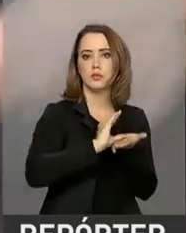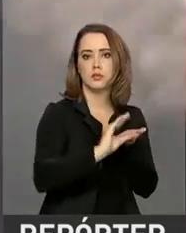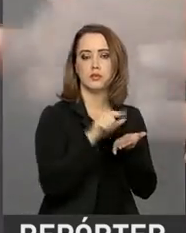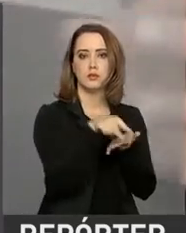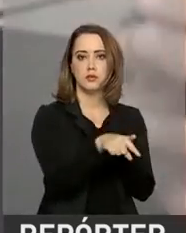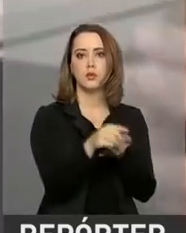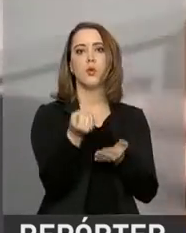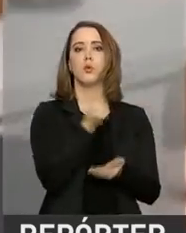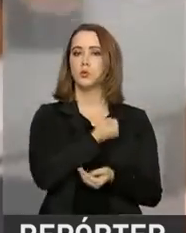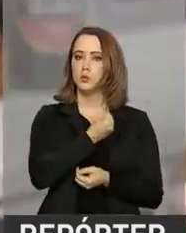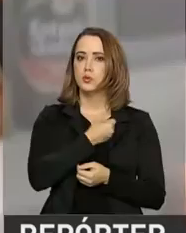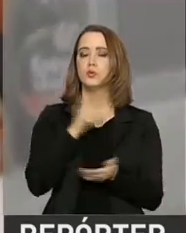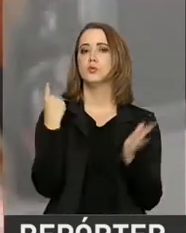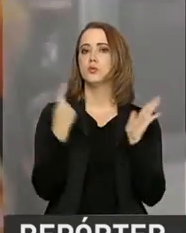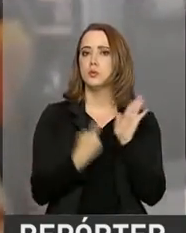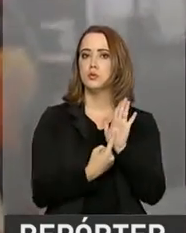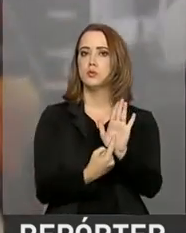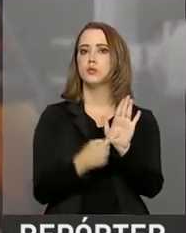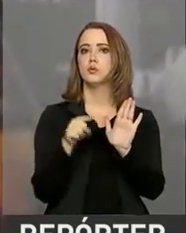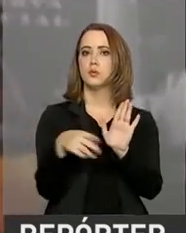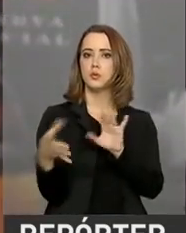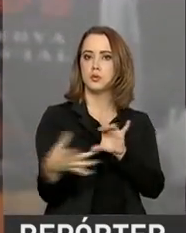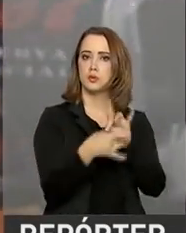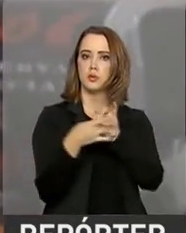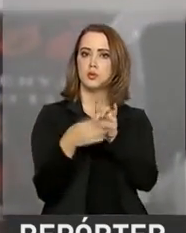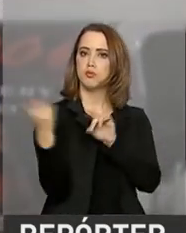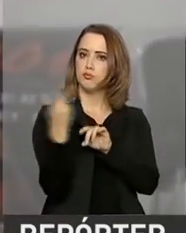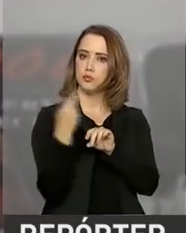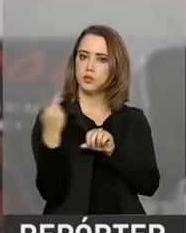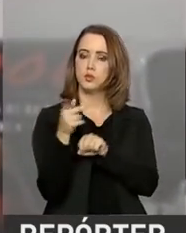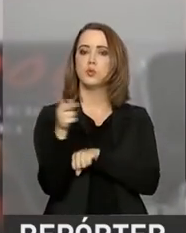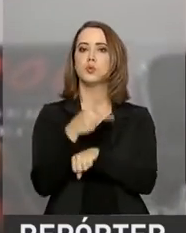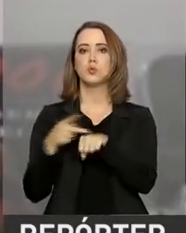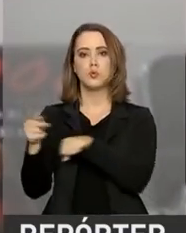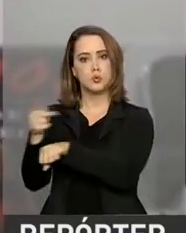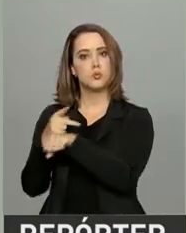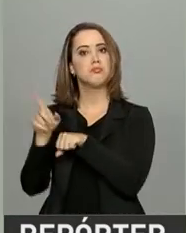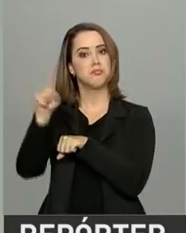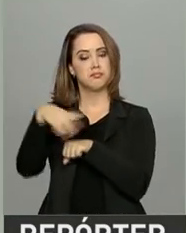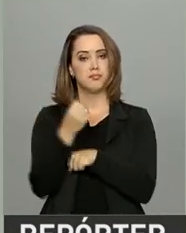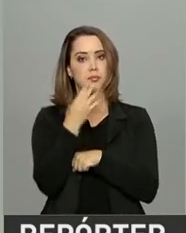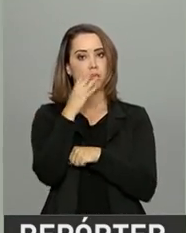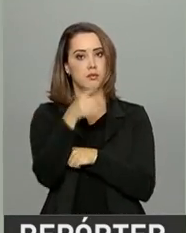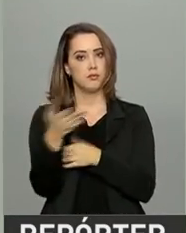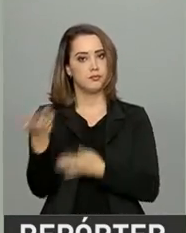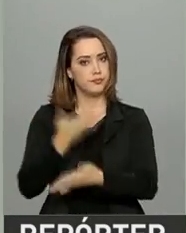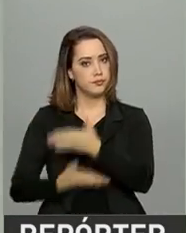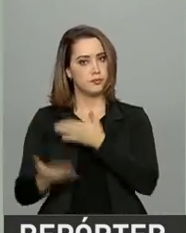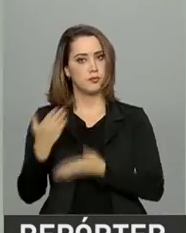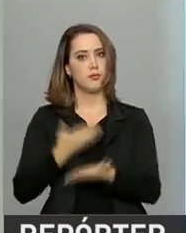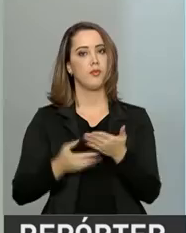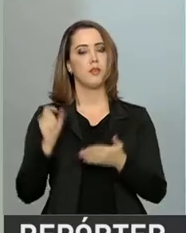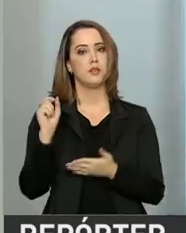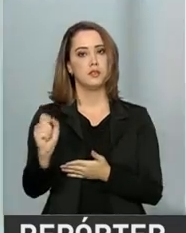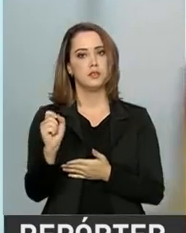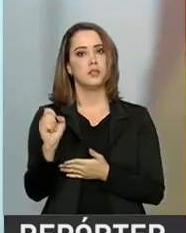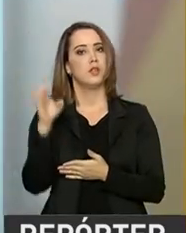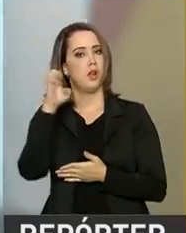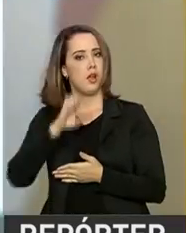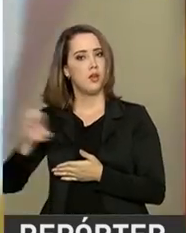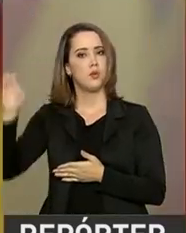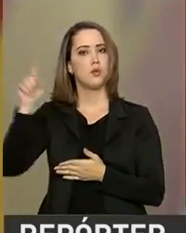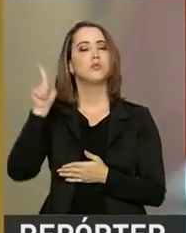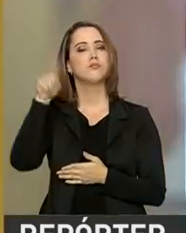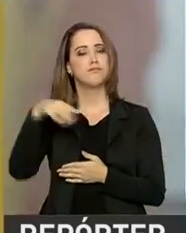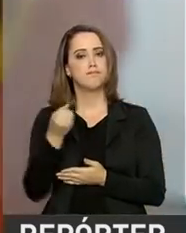números comprovam que a relação entre espanha e brasil andam bem no plano comercial o país europeu é um dos que mais investem por